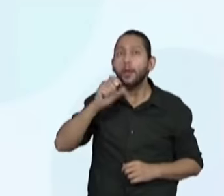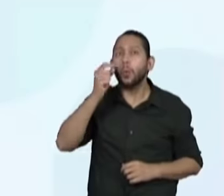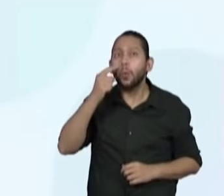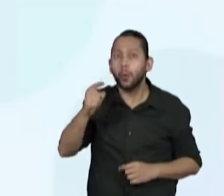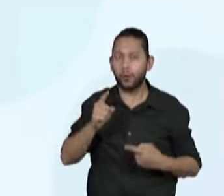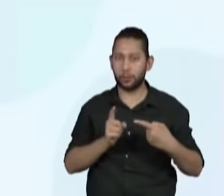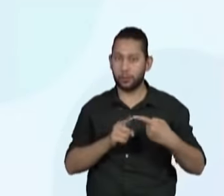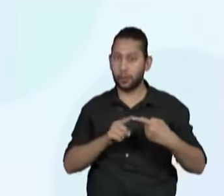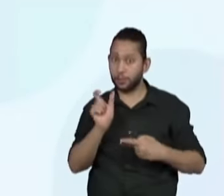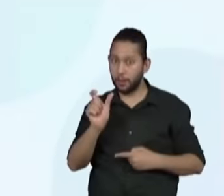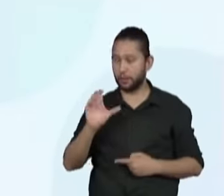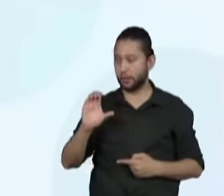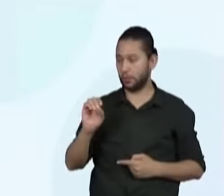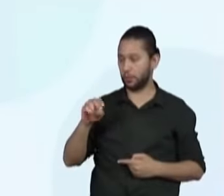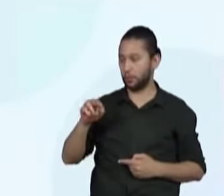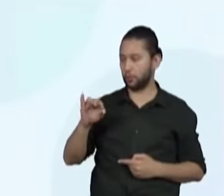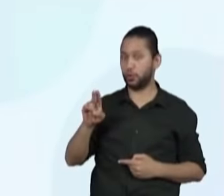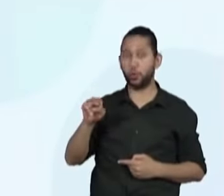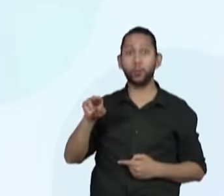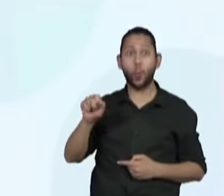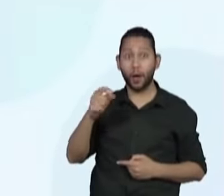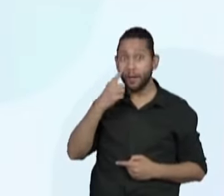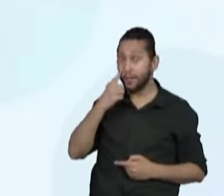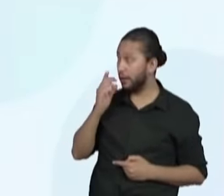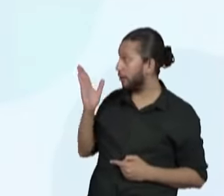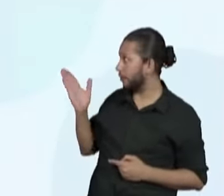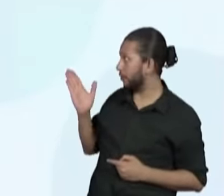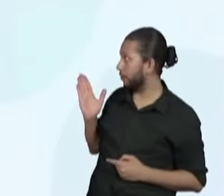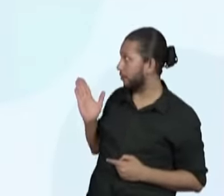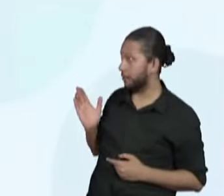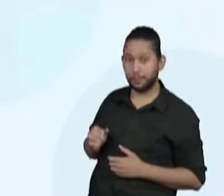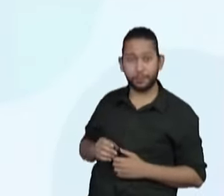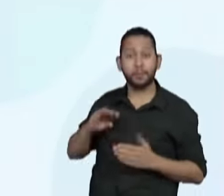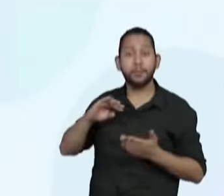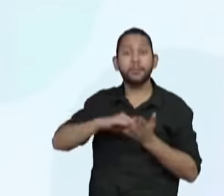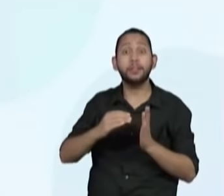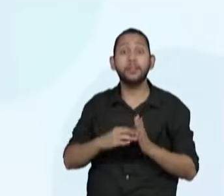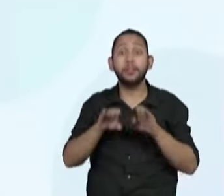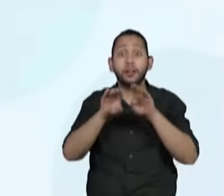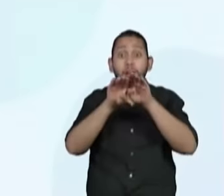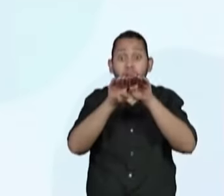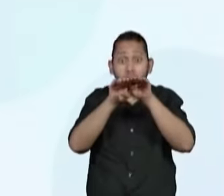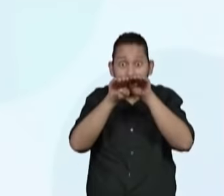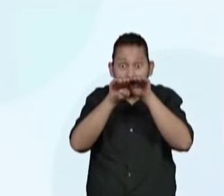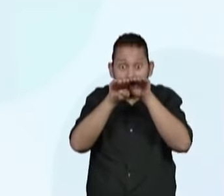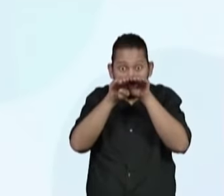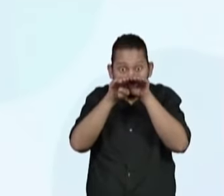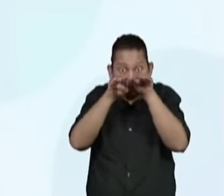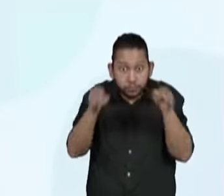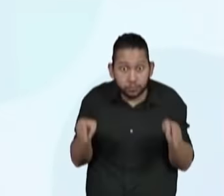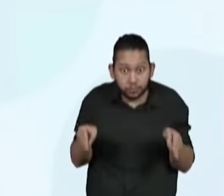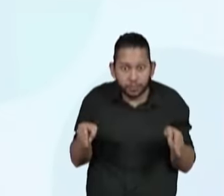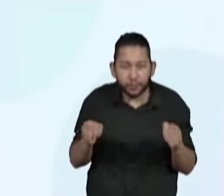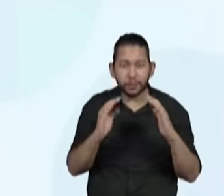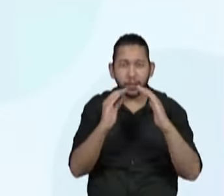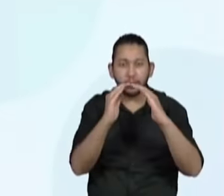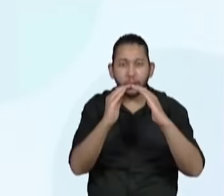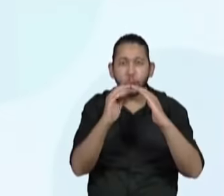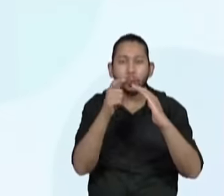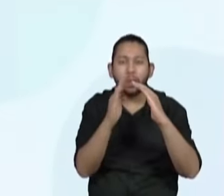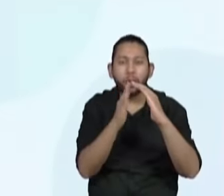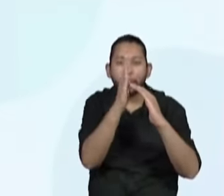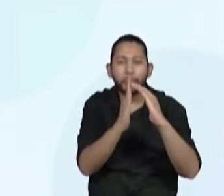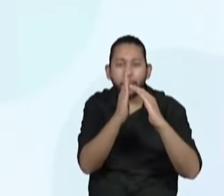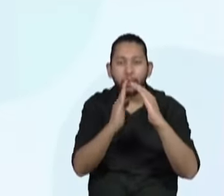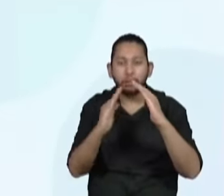cada duela ali dentro, né, elas estão, né, de maneira proporcional. Então você não vê uma quebra, uma descontinuidade desse padrão.